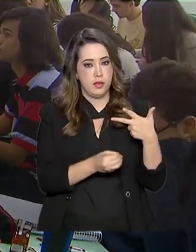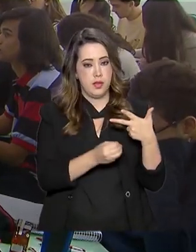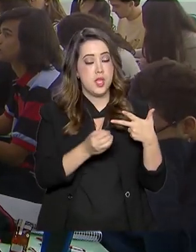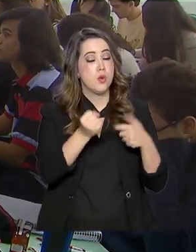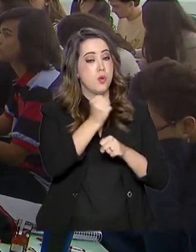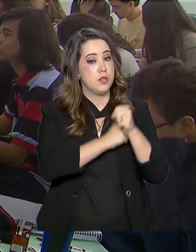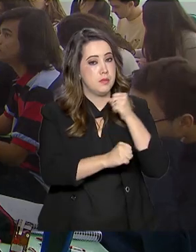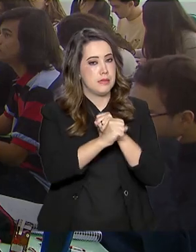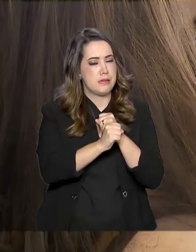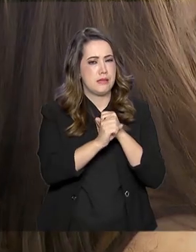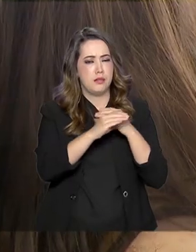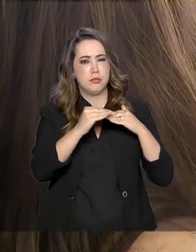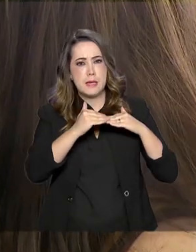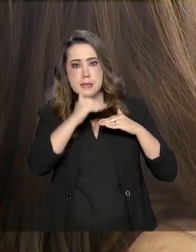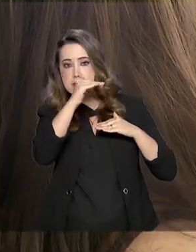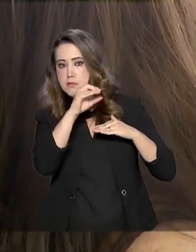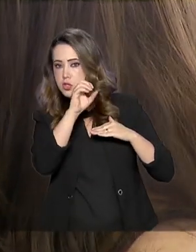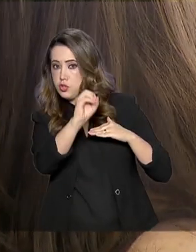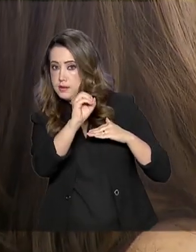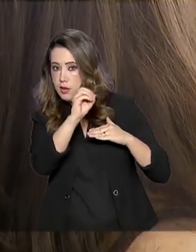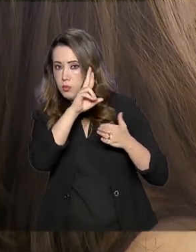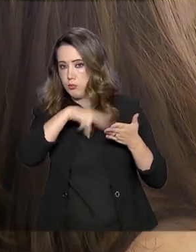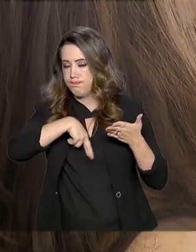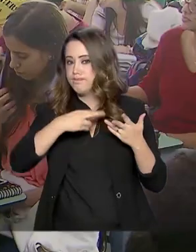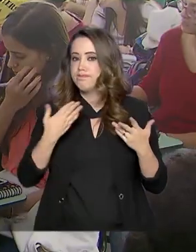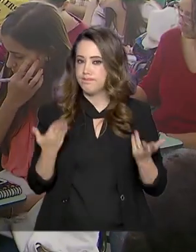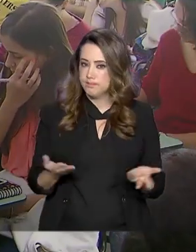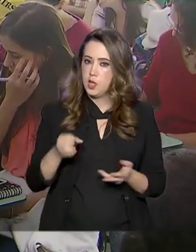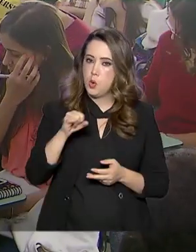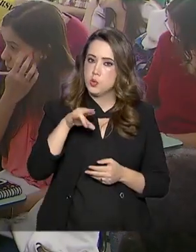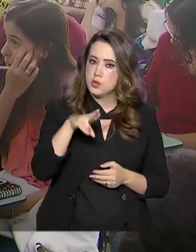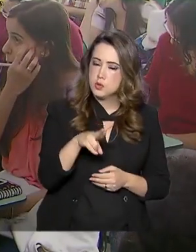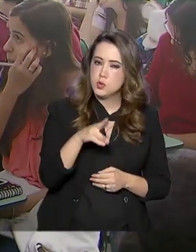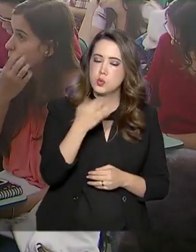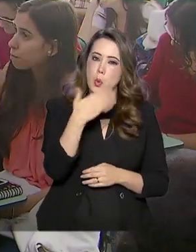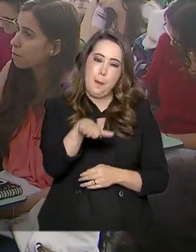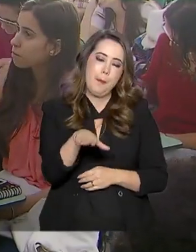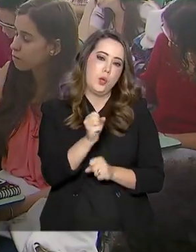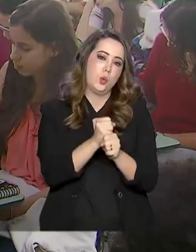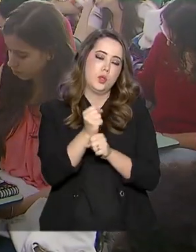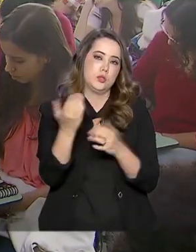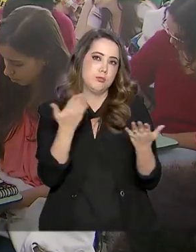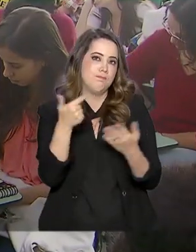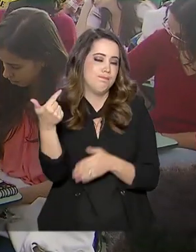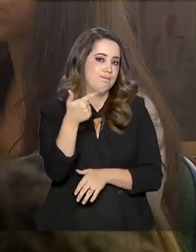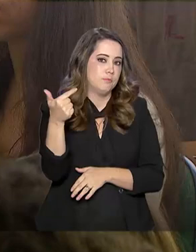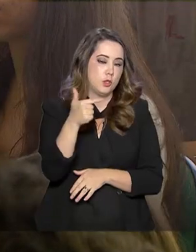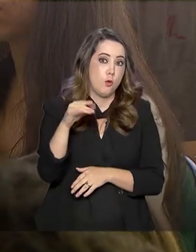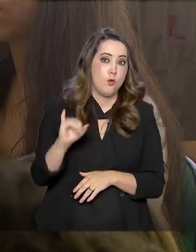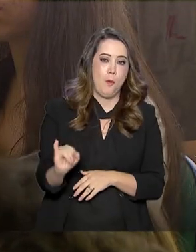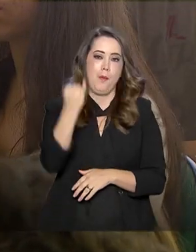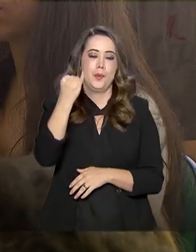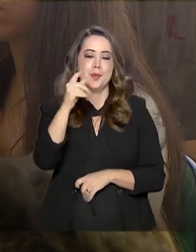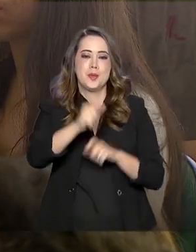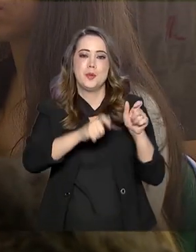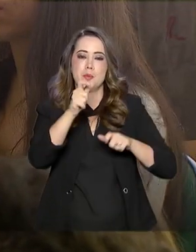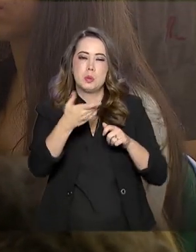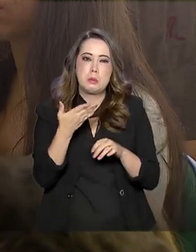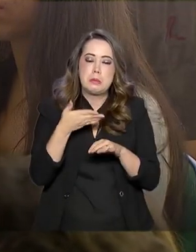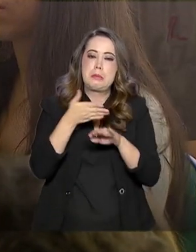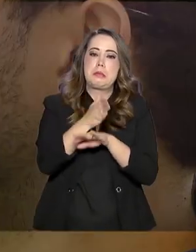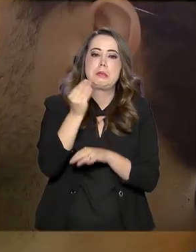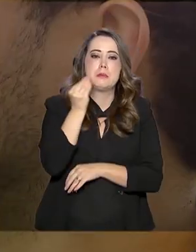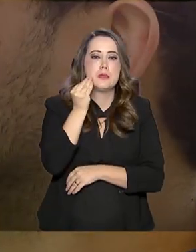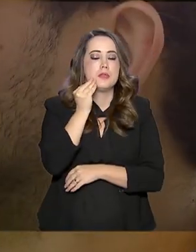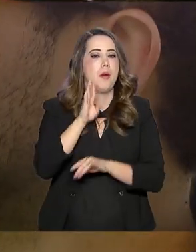e não tirou zero na redação o sisu do meio do ano é uma espécie de segunda chance para as pessoas que tentaram